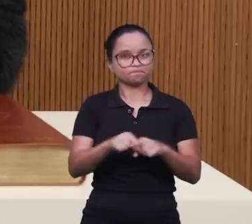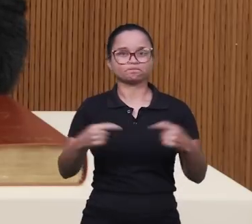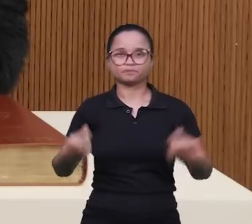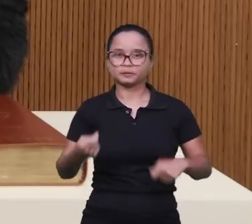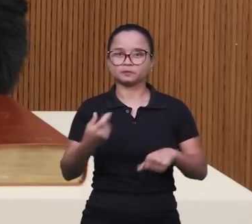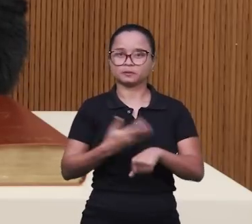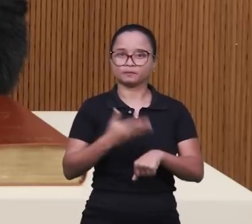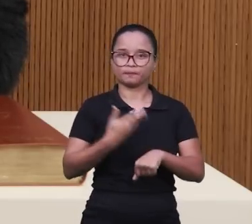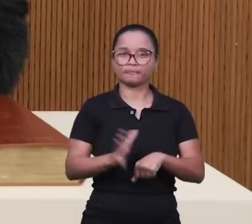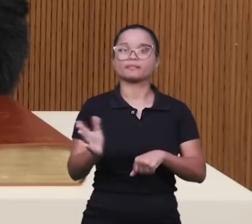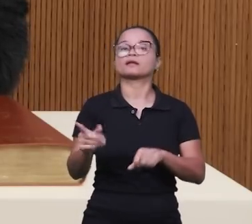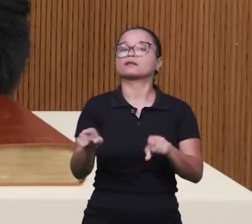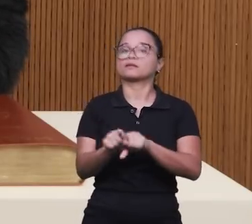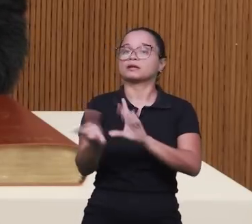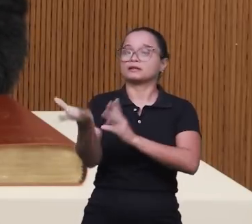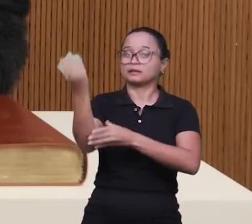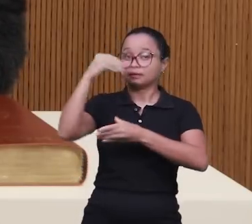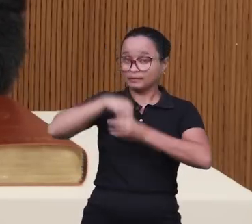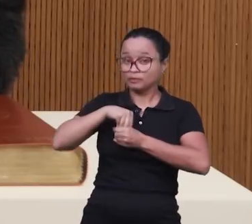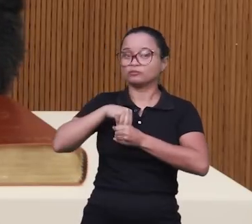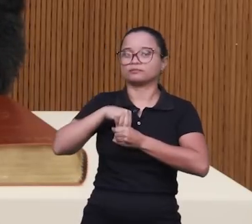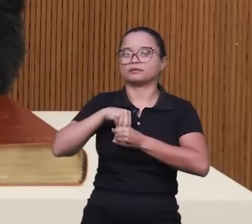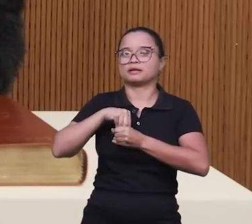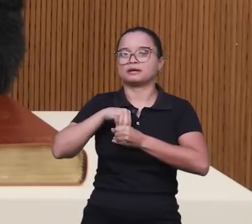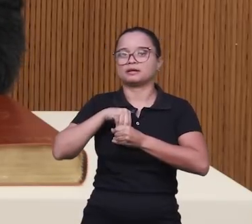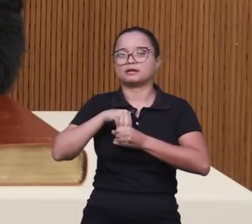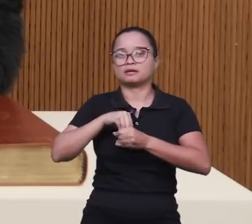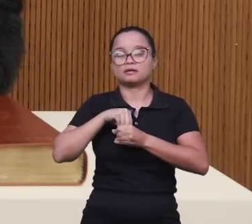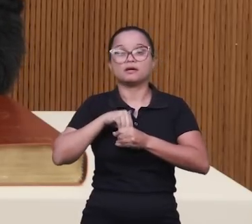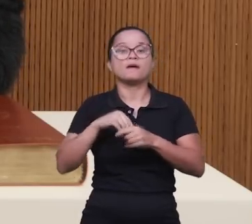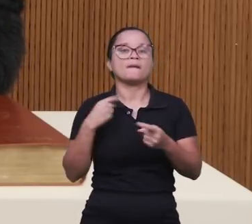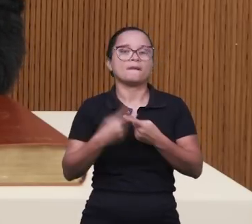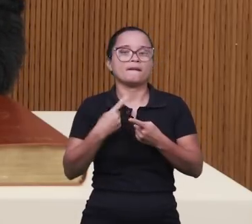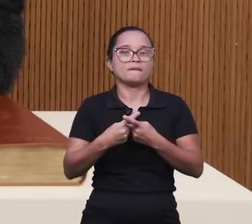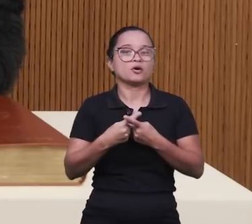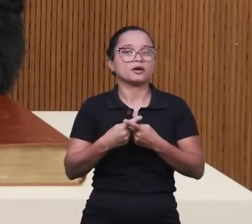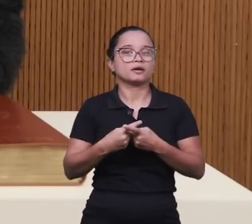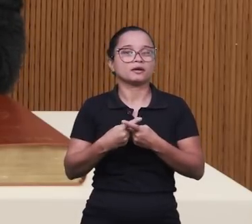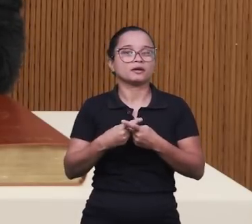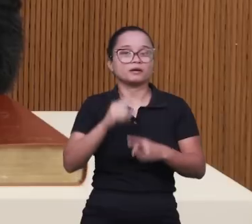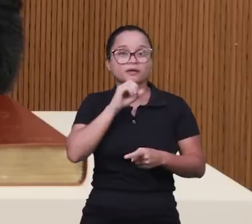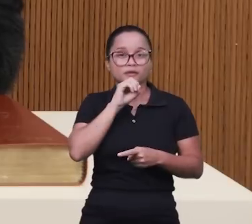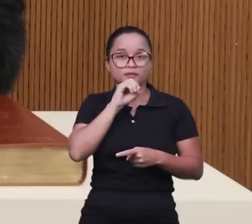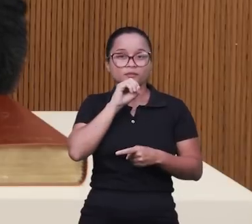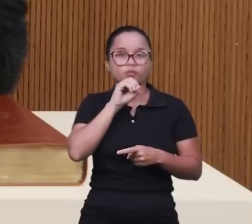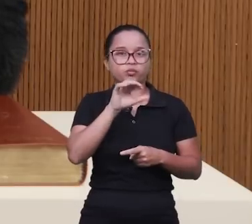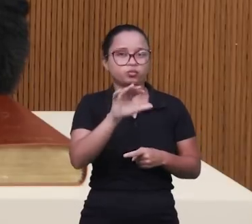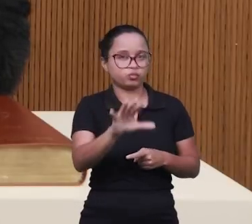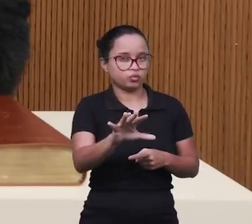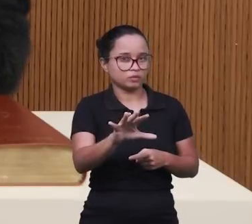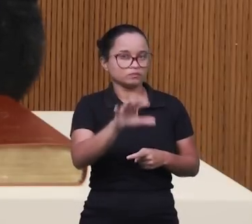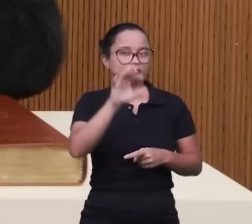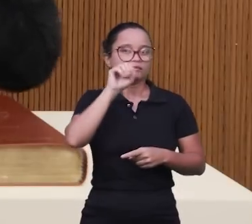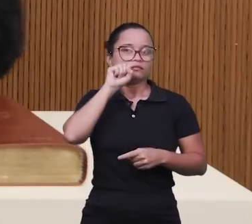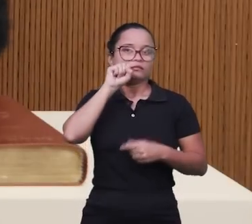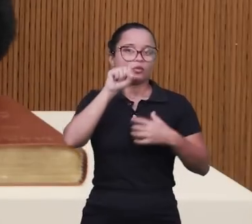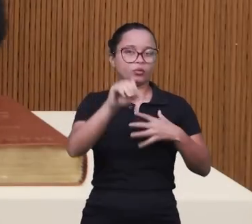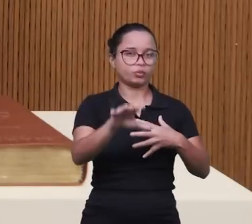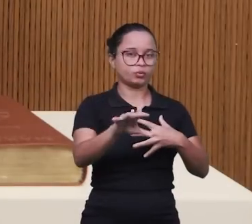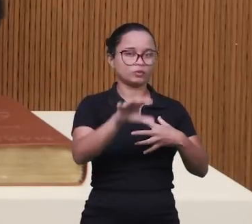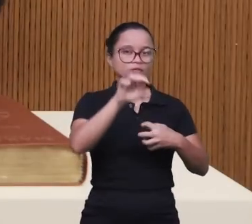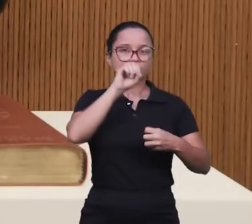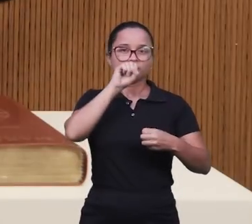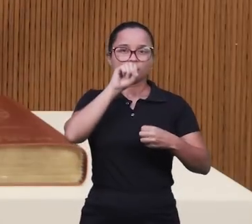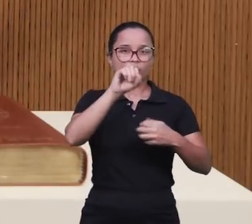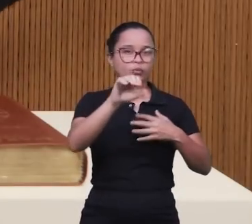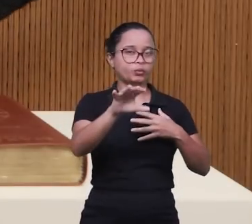trabalhar com o músculo intercostal interno, que é responsável pela nossa expiração. Como que a gente pode